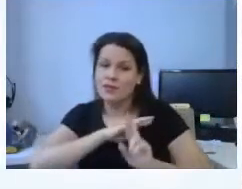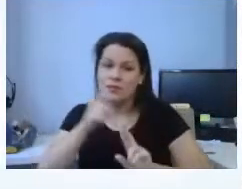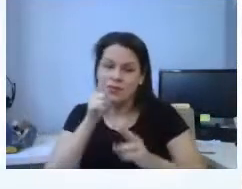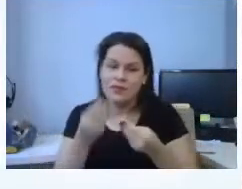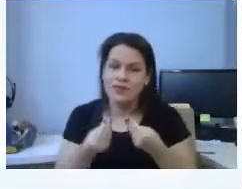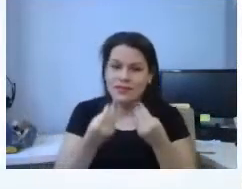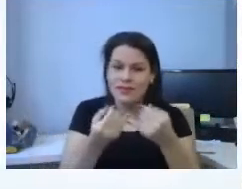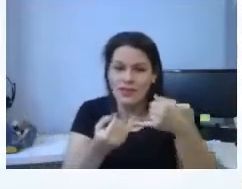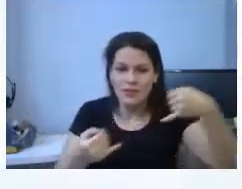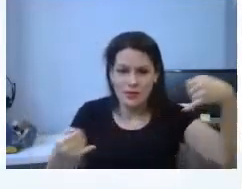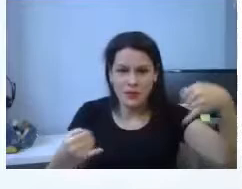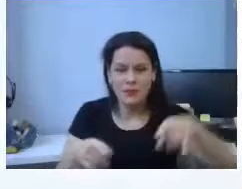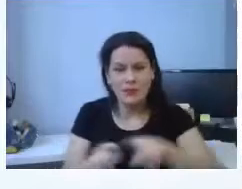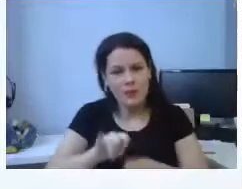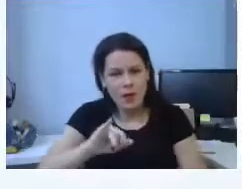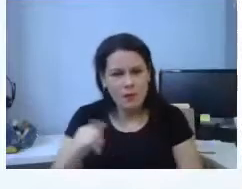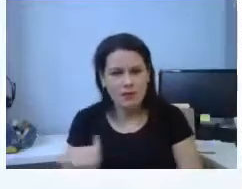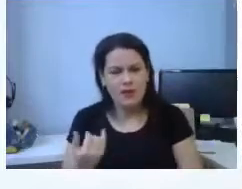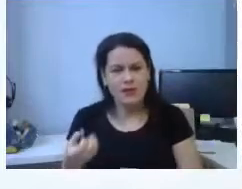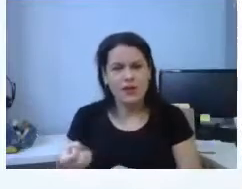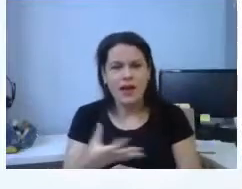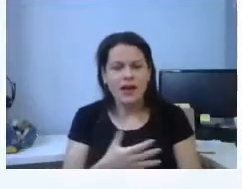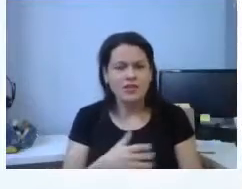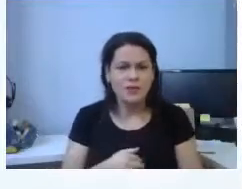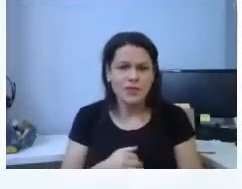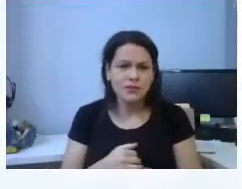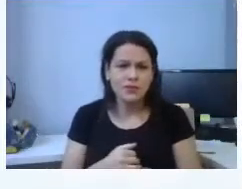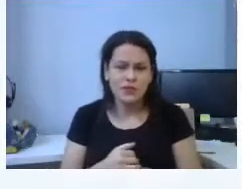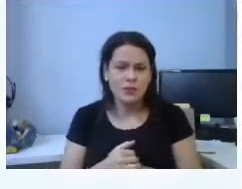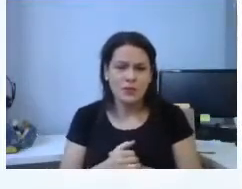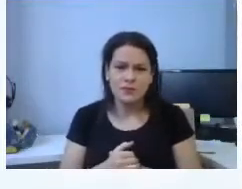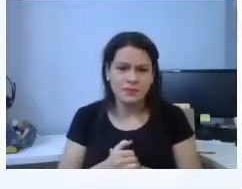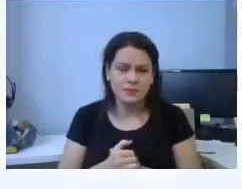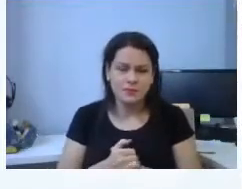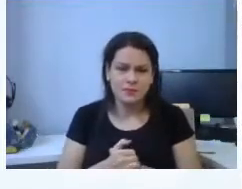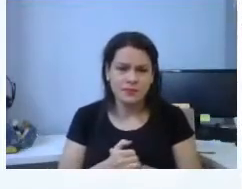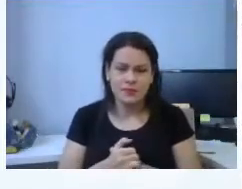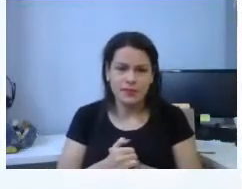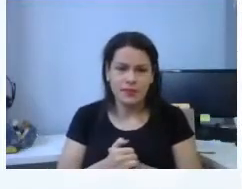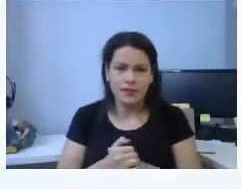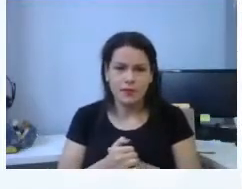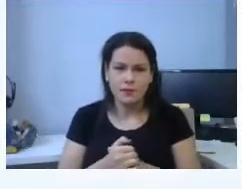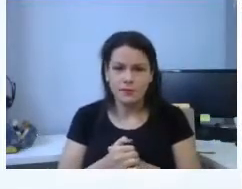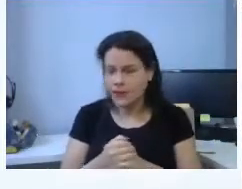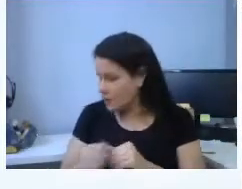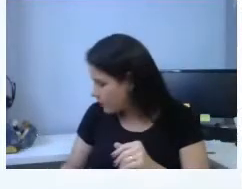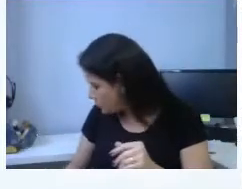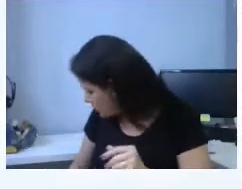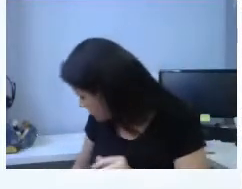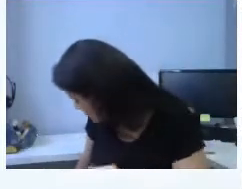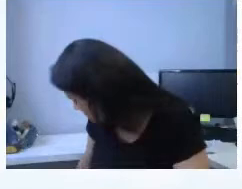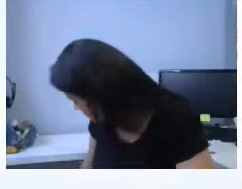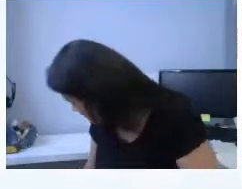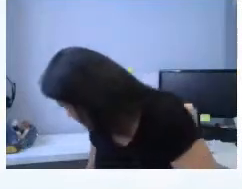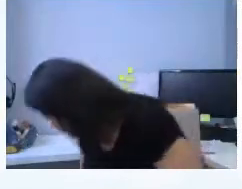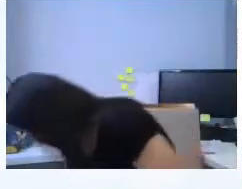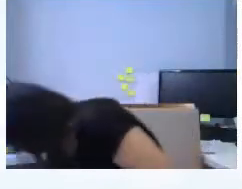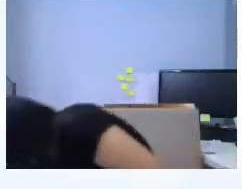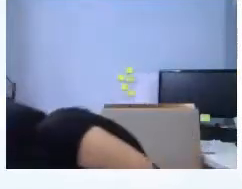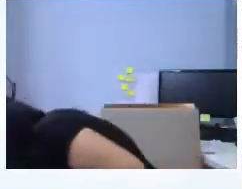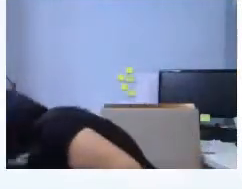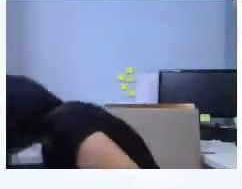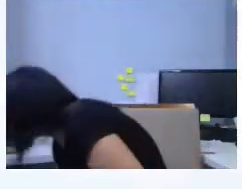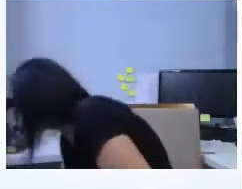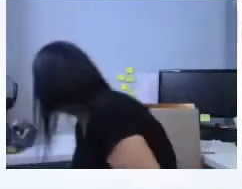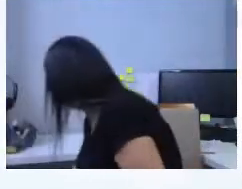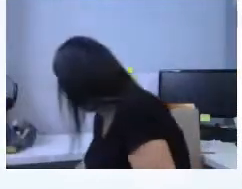discussão. E aproveito para deixar uma questão assim, ó, esta situação de teletrabalho ele não vai se extinguir com o fim